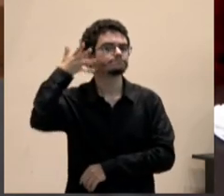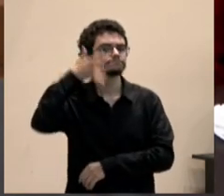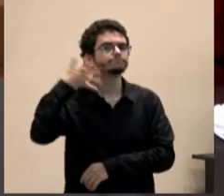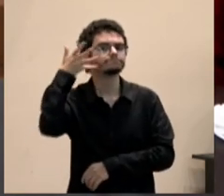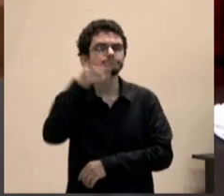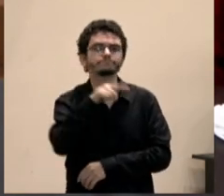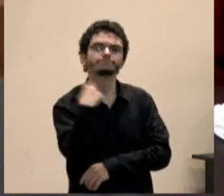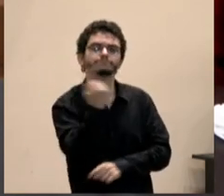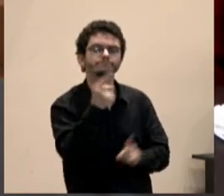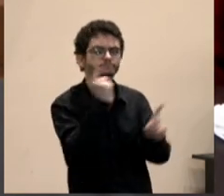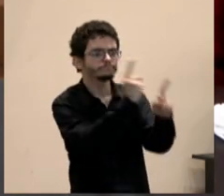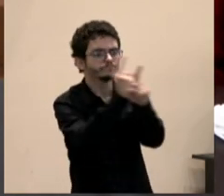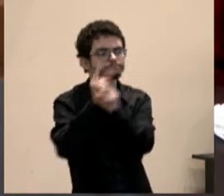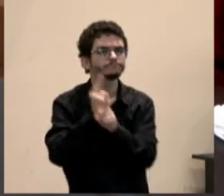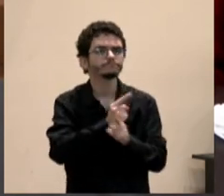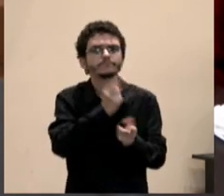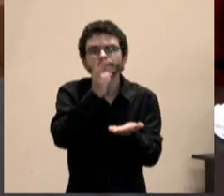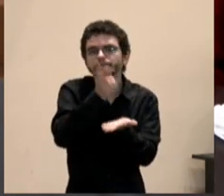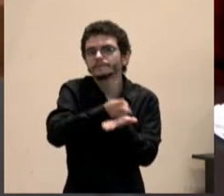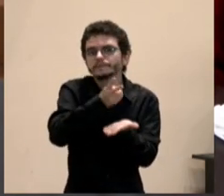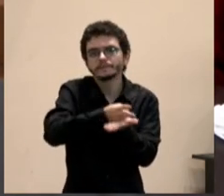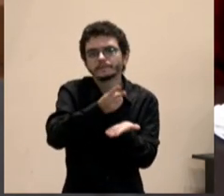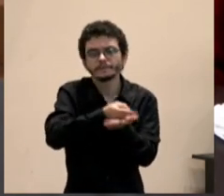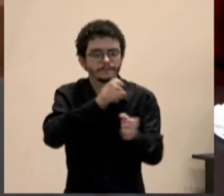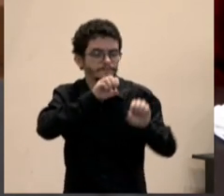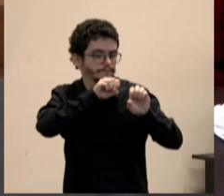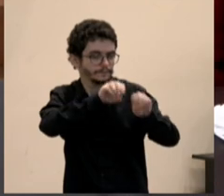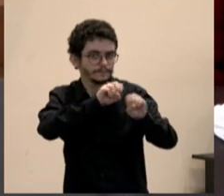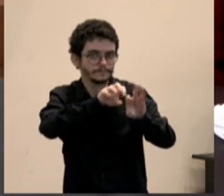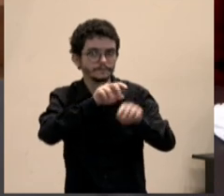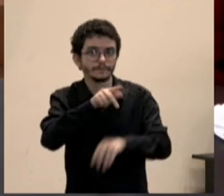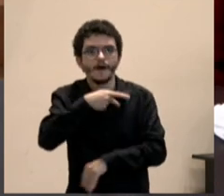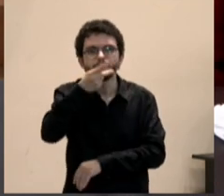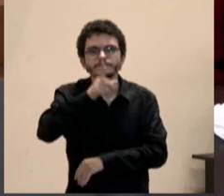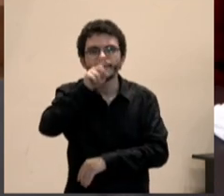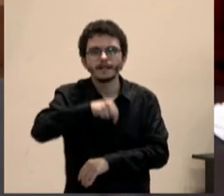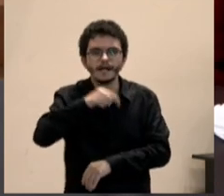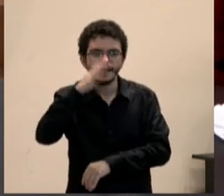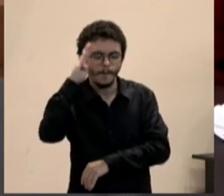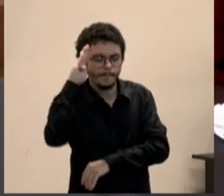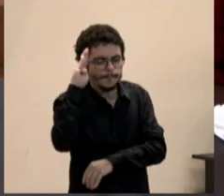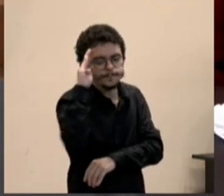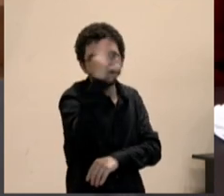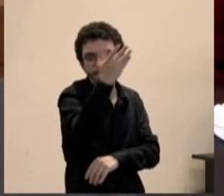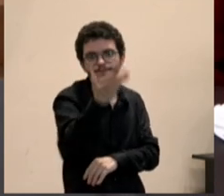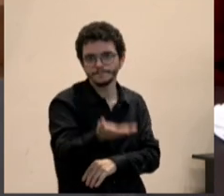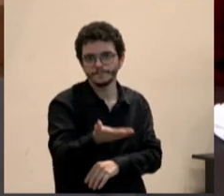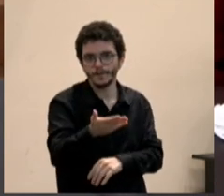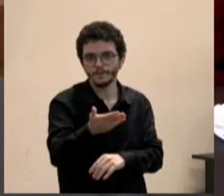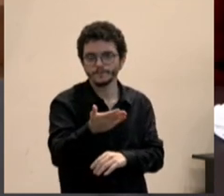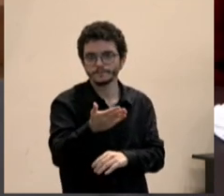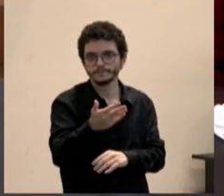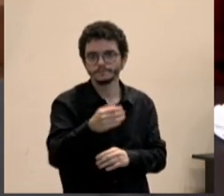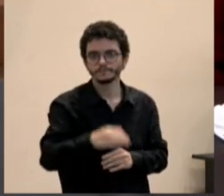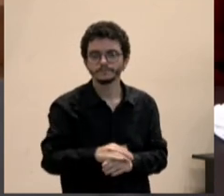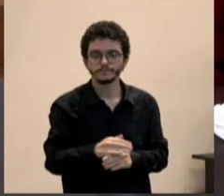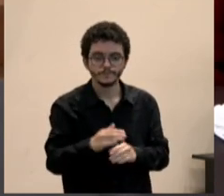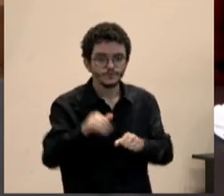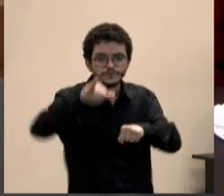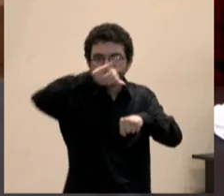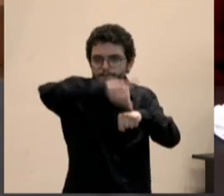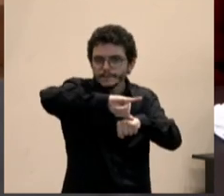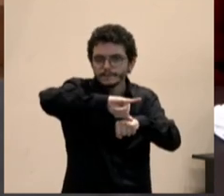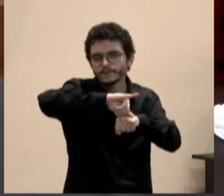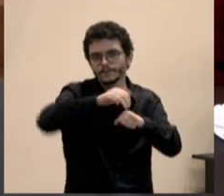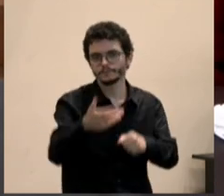gente encontra sempre educação como prioridade, ponto central. Uma sociedade, para